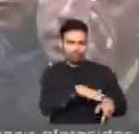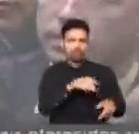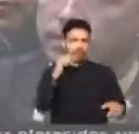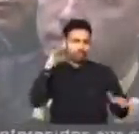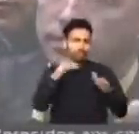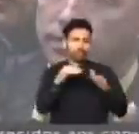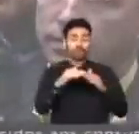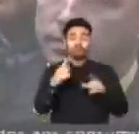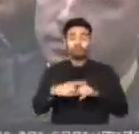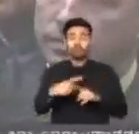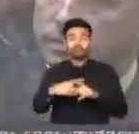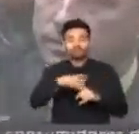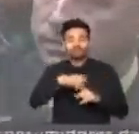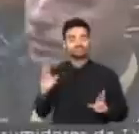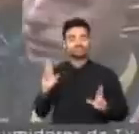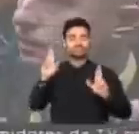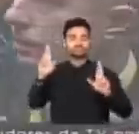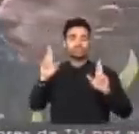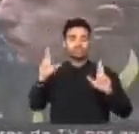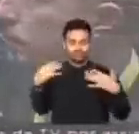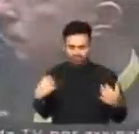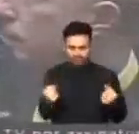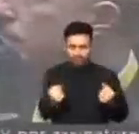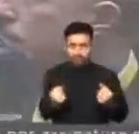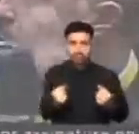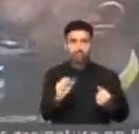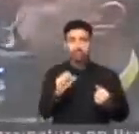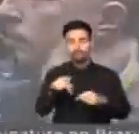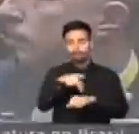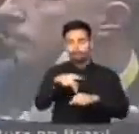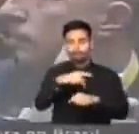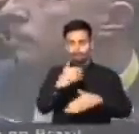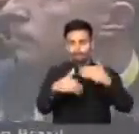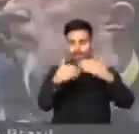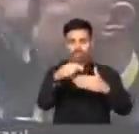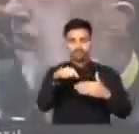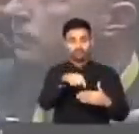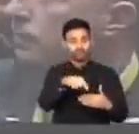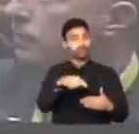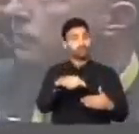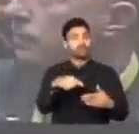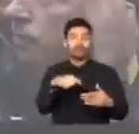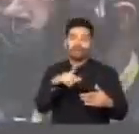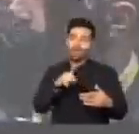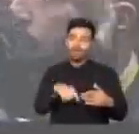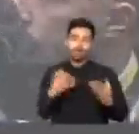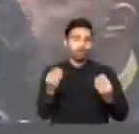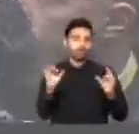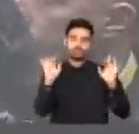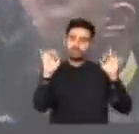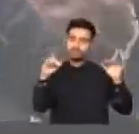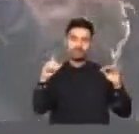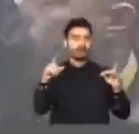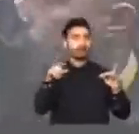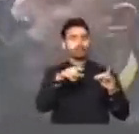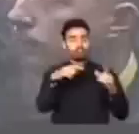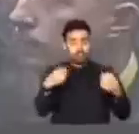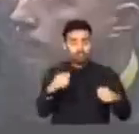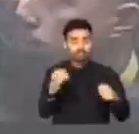na esperança de construirmos um país em que caiba a grandeza da felicidade,